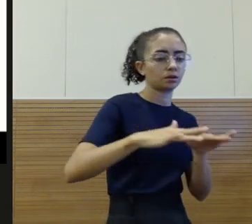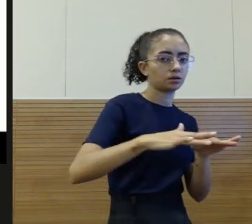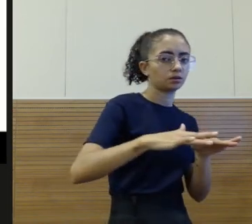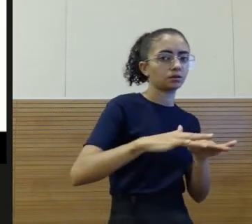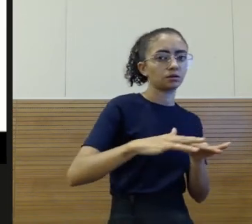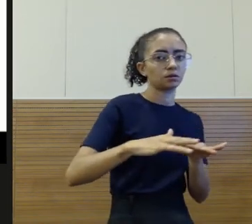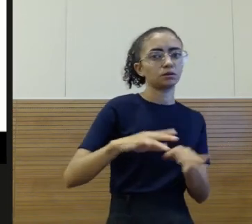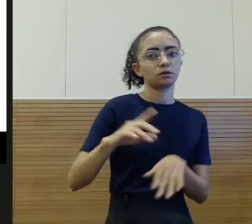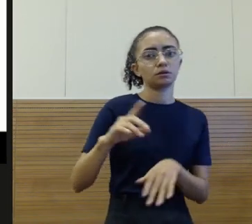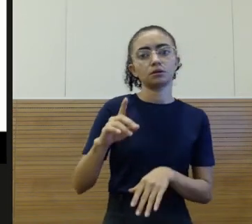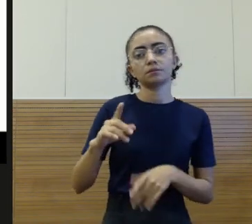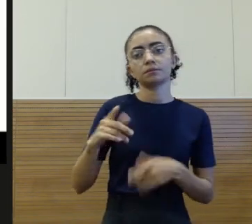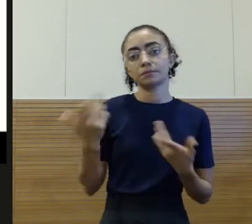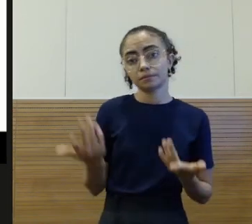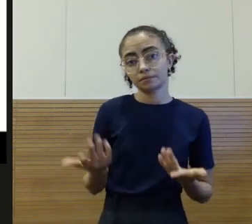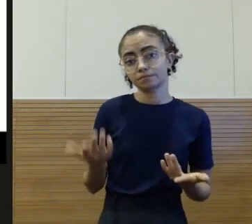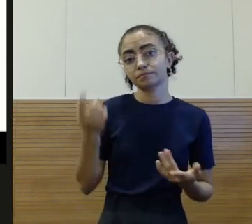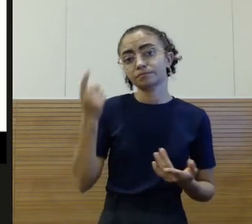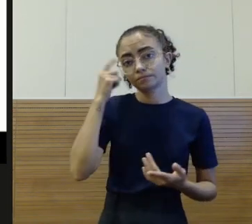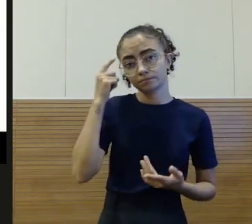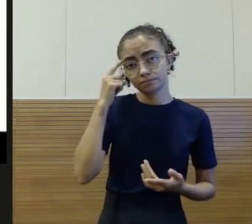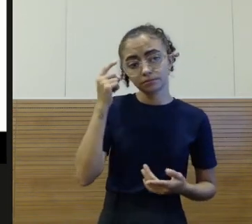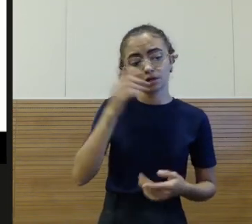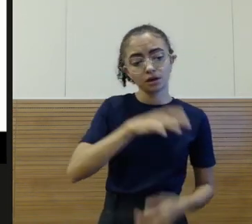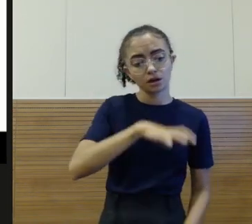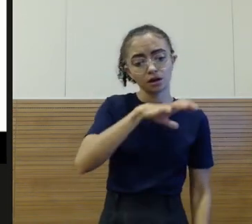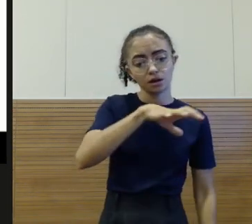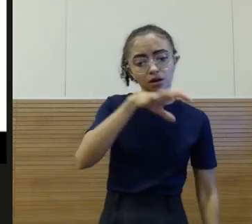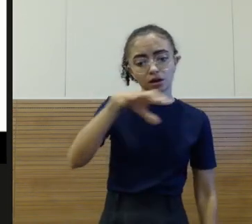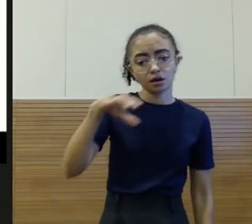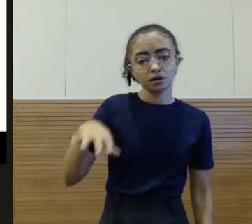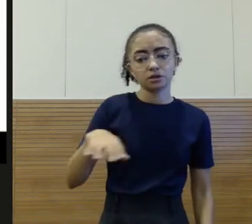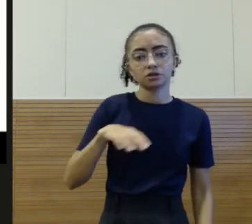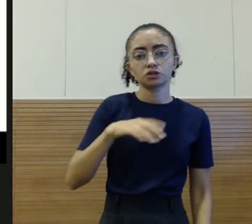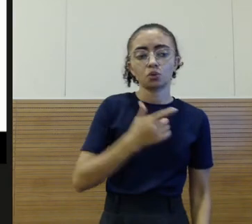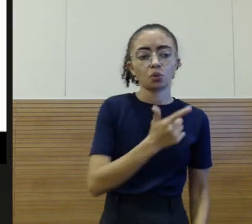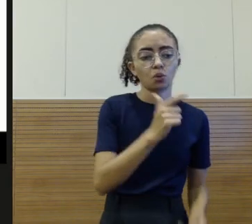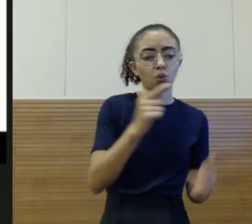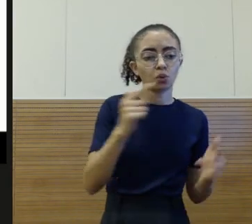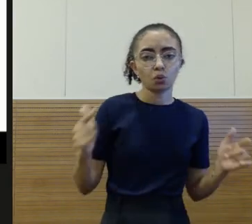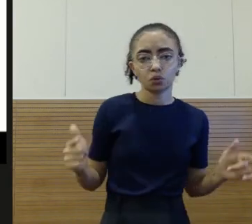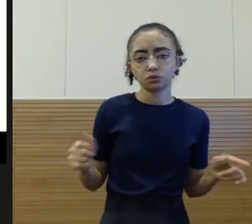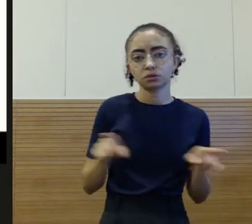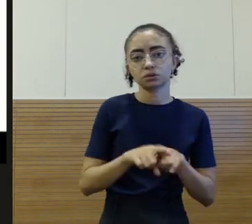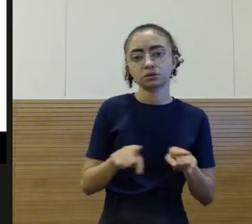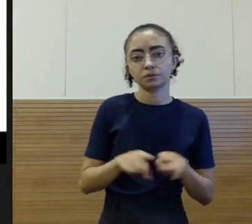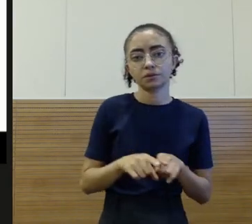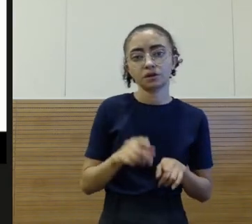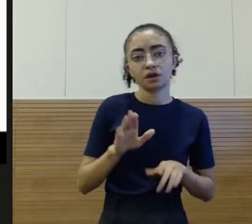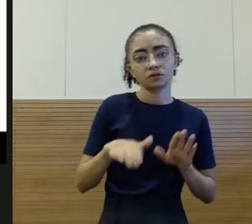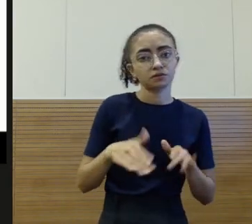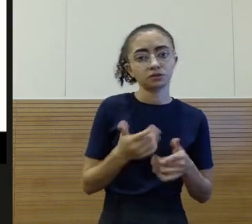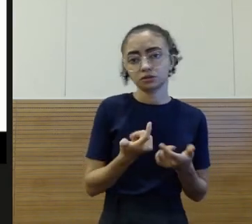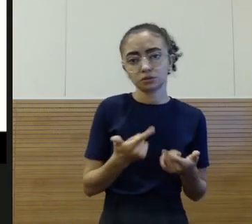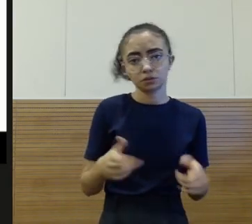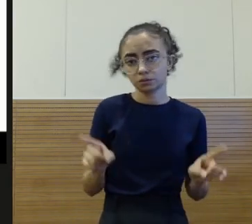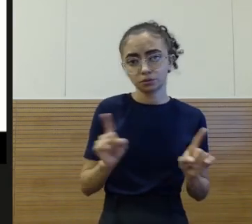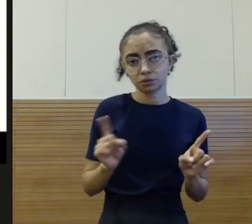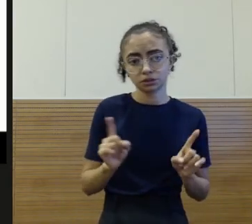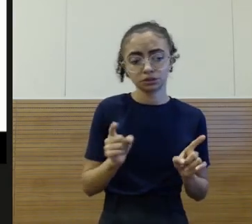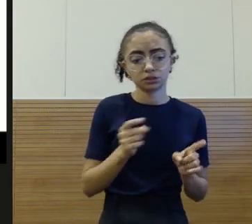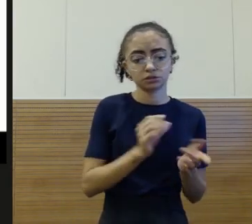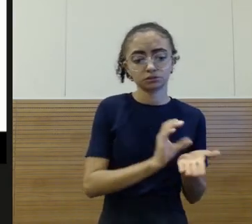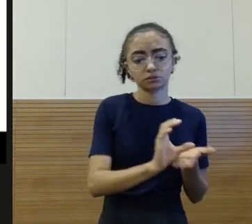que deixar de fazê-lo, mas temos que pensar em outras áreas também, que quem sabe não precisam de material, mas também ações de governança,